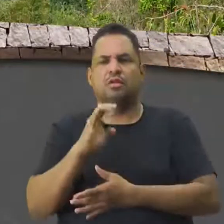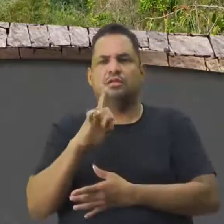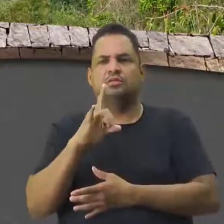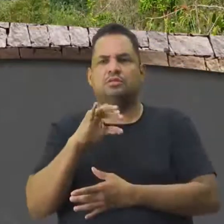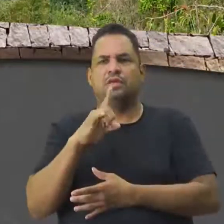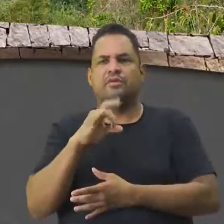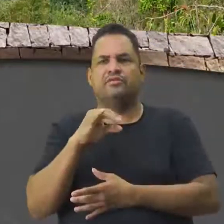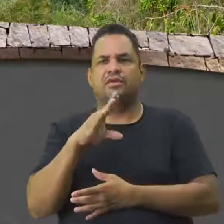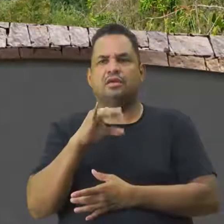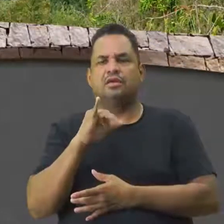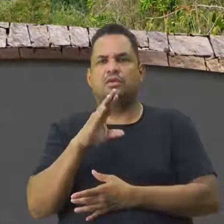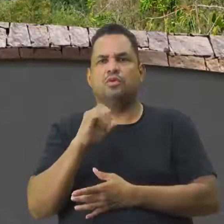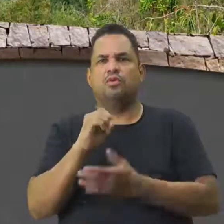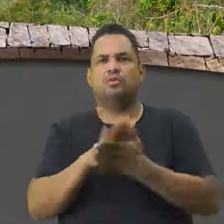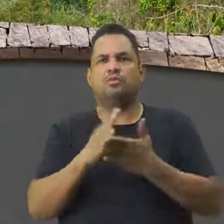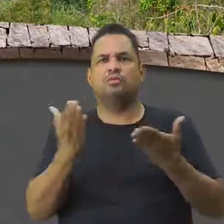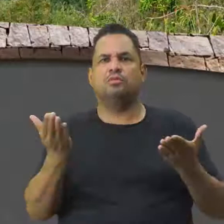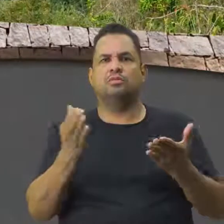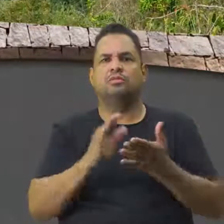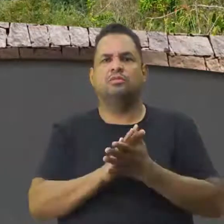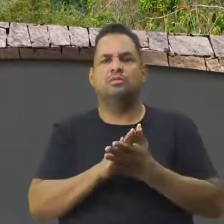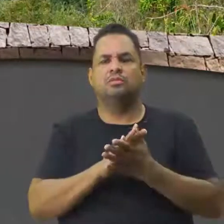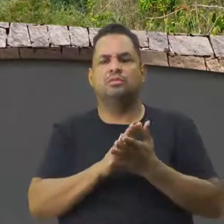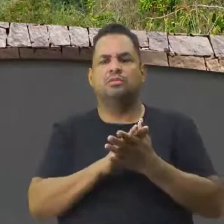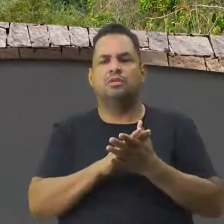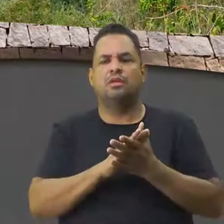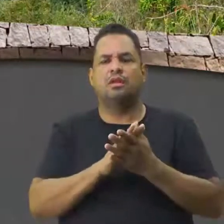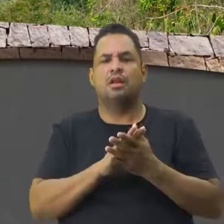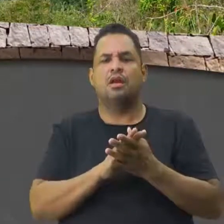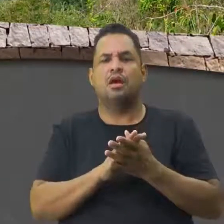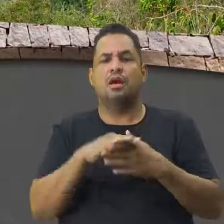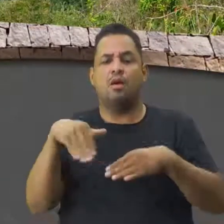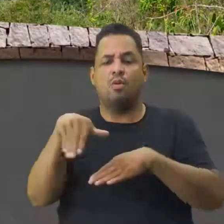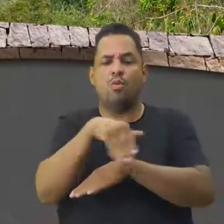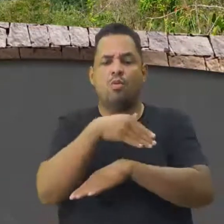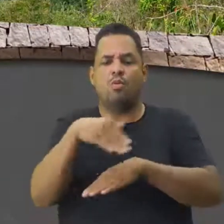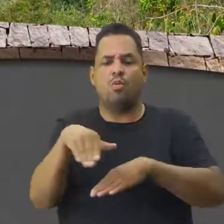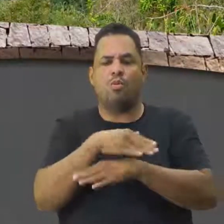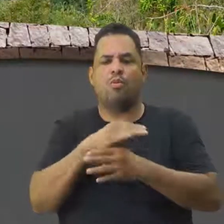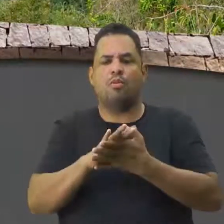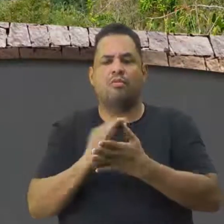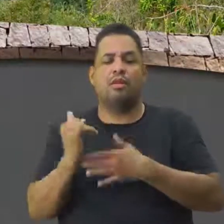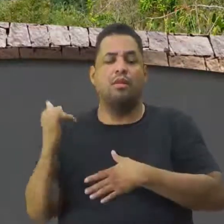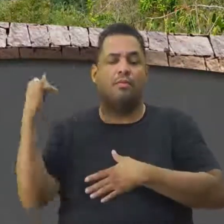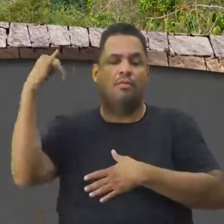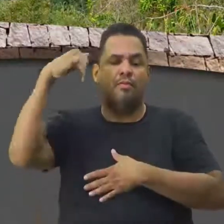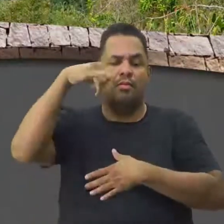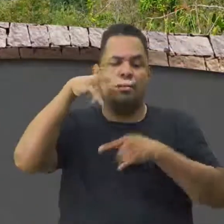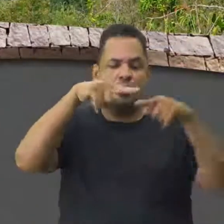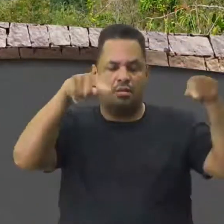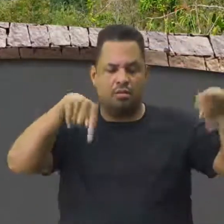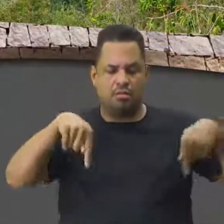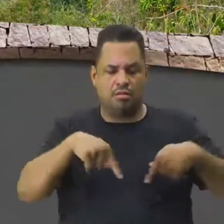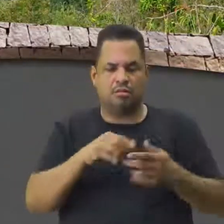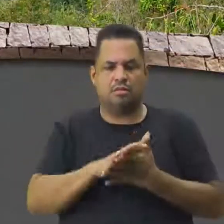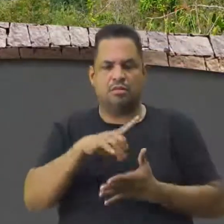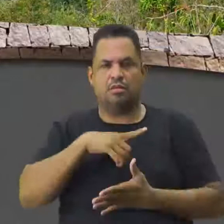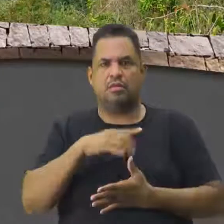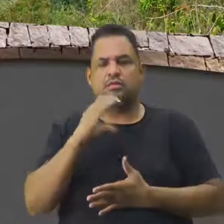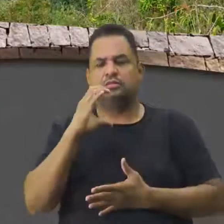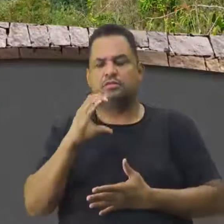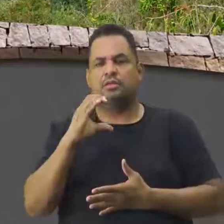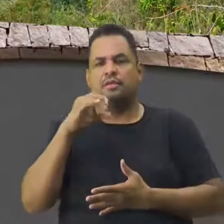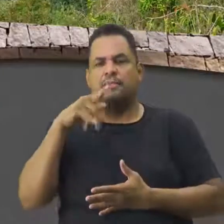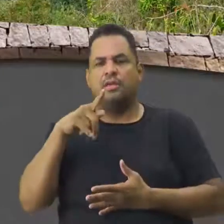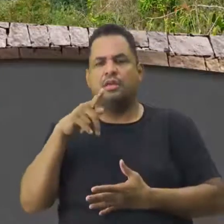Eslaviero, que é na avenida que vai para o aeroporto, que tem lá a CPRM, que é justamente,